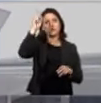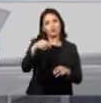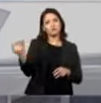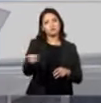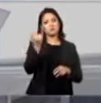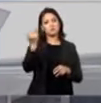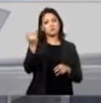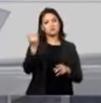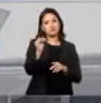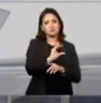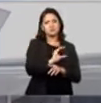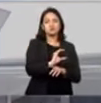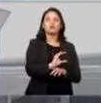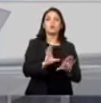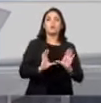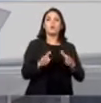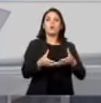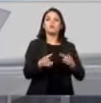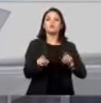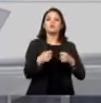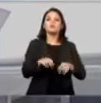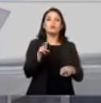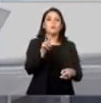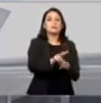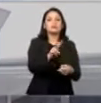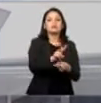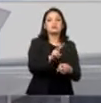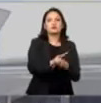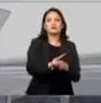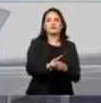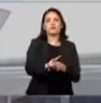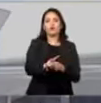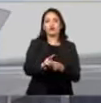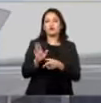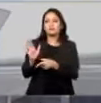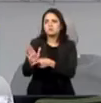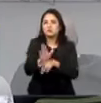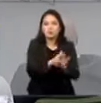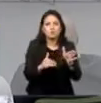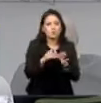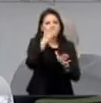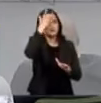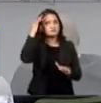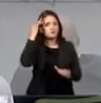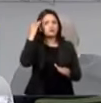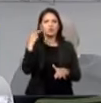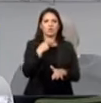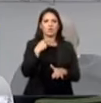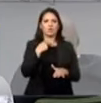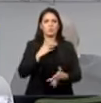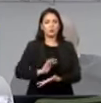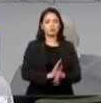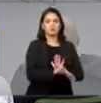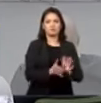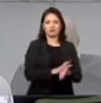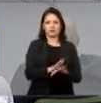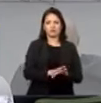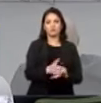ser preservada e cultivada em benefício de todos, sem exclusões. Dessa forma, a ABRA, Associação Brasileira de